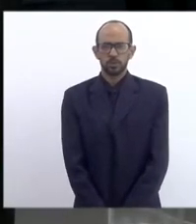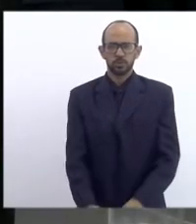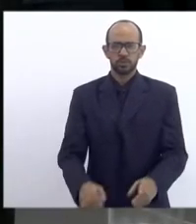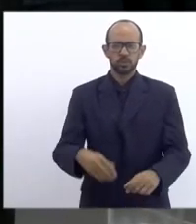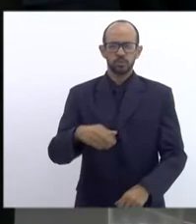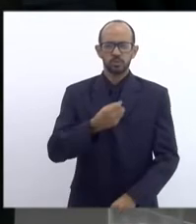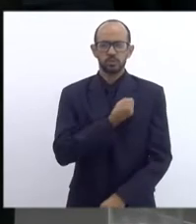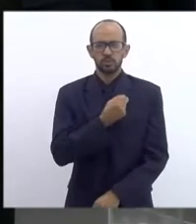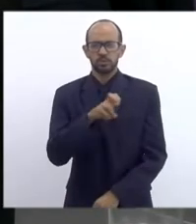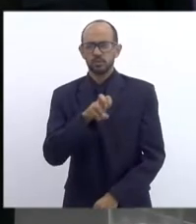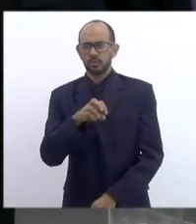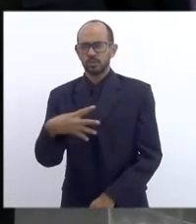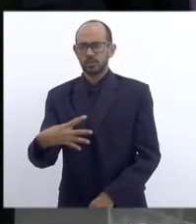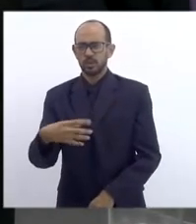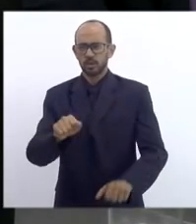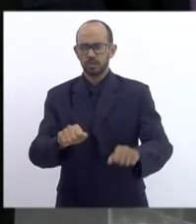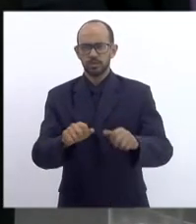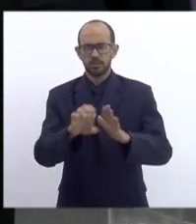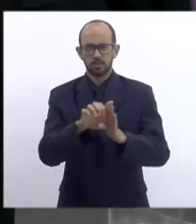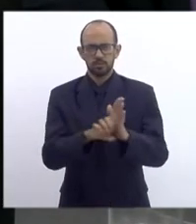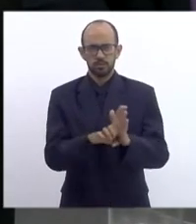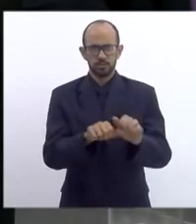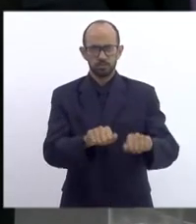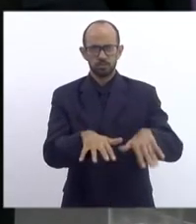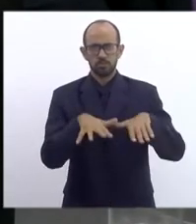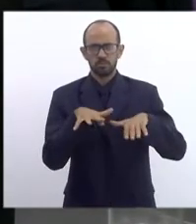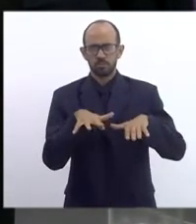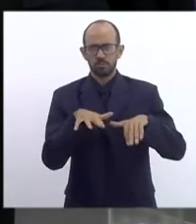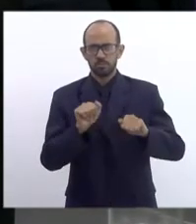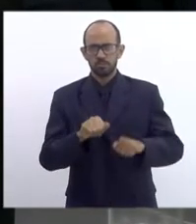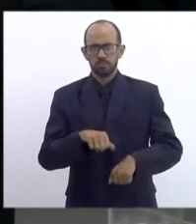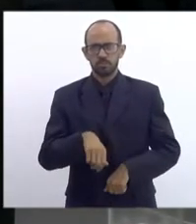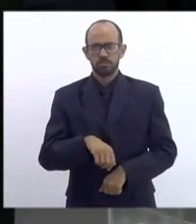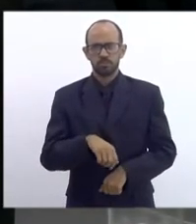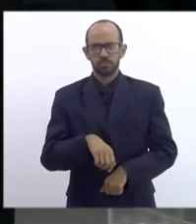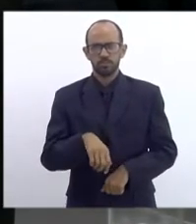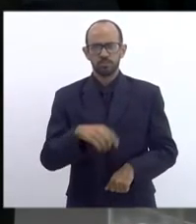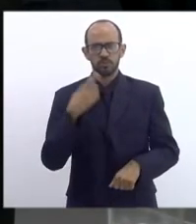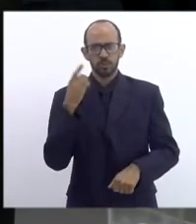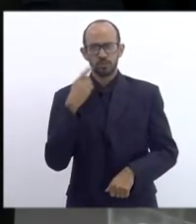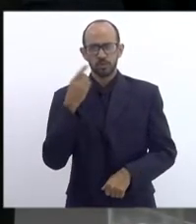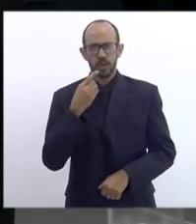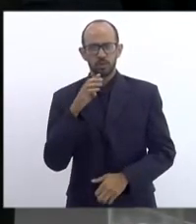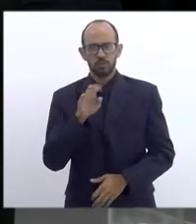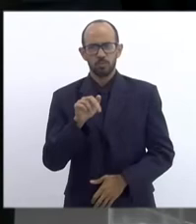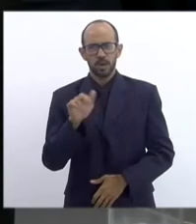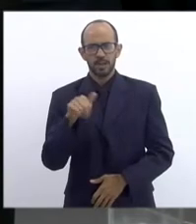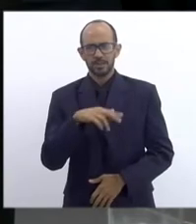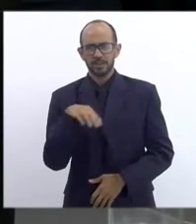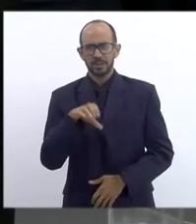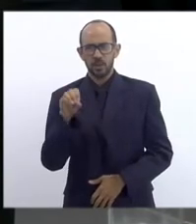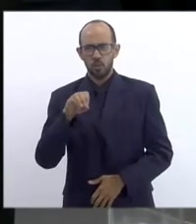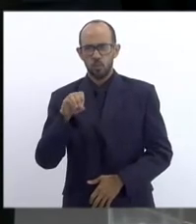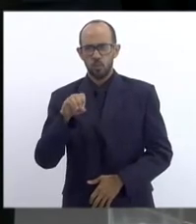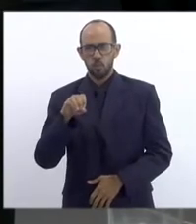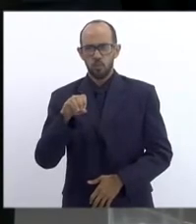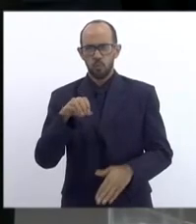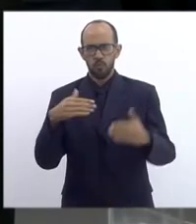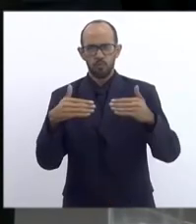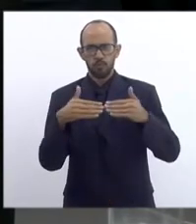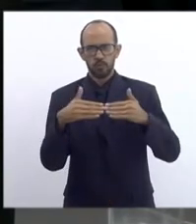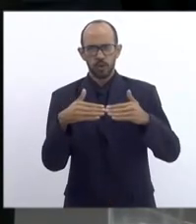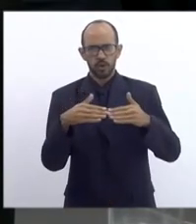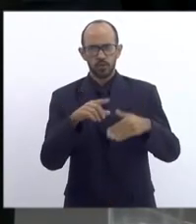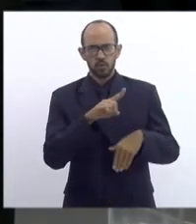54. Emendas de plenário a projeto de lei 4410/2021, autoria do deputado Brazão. Parecer é favorável à emenda 1 e